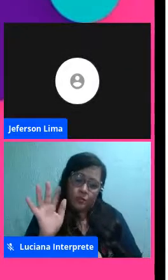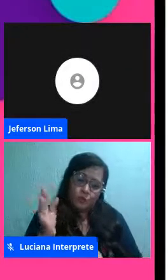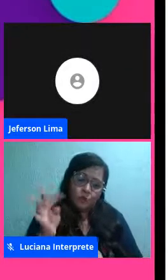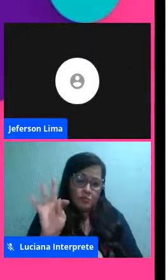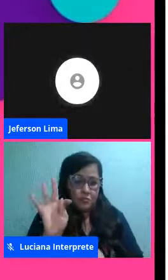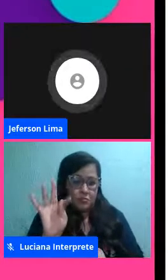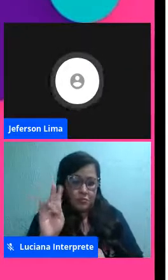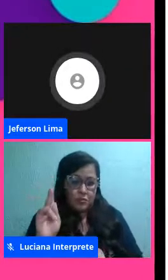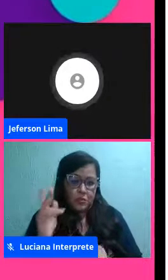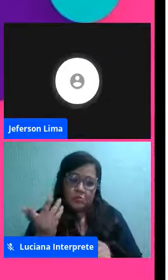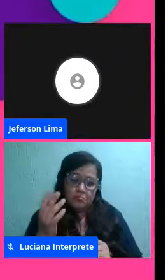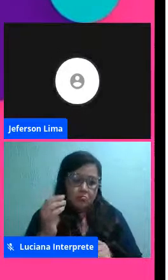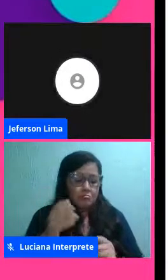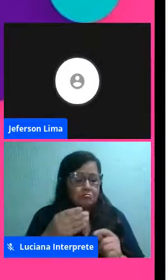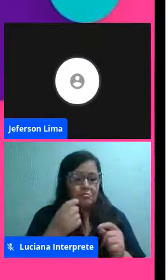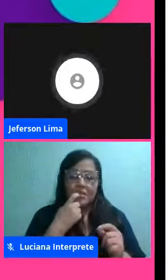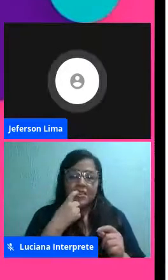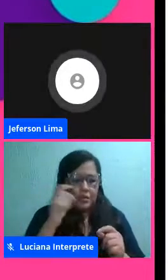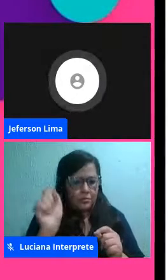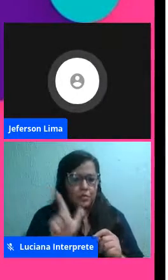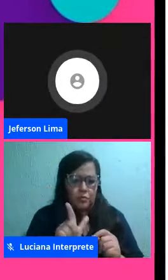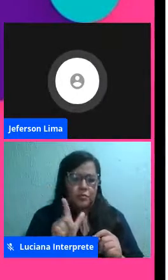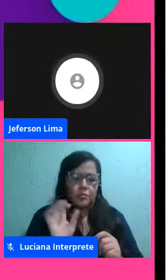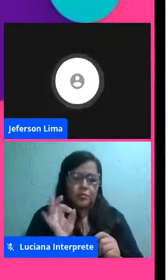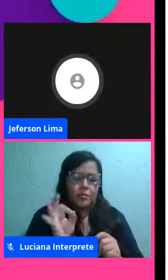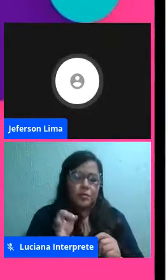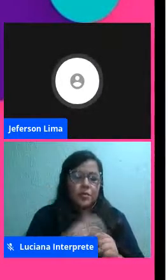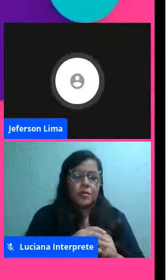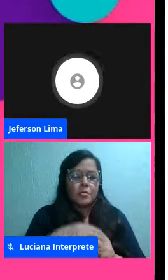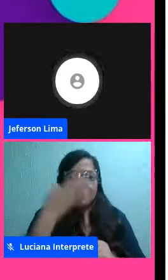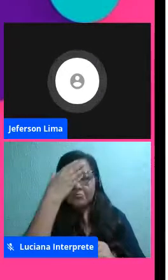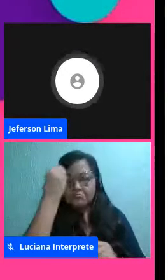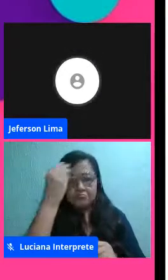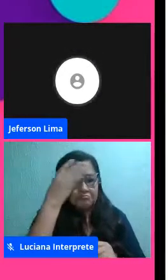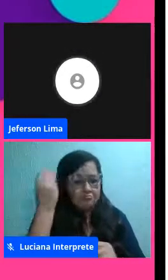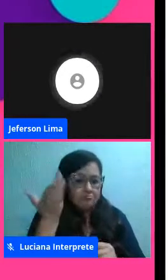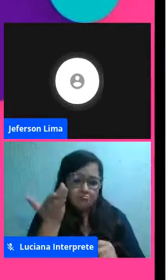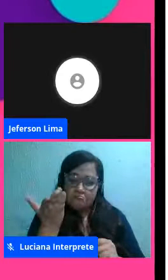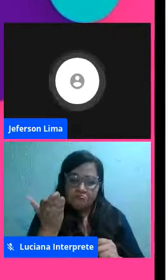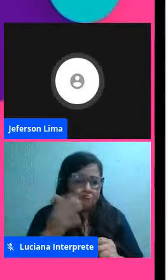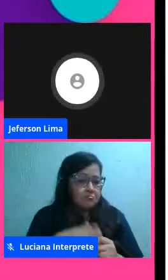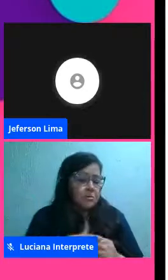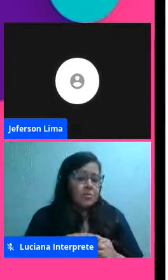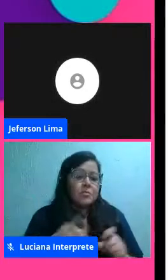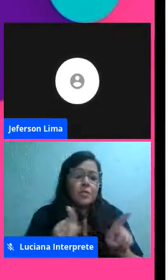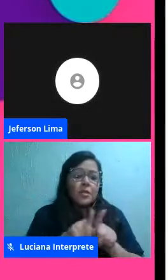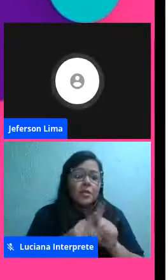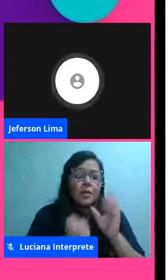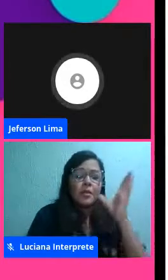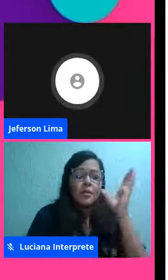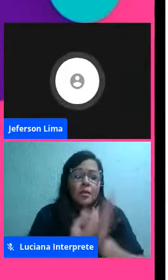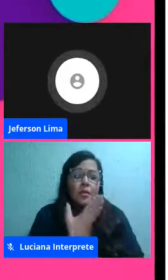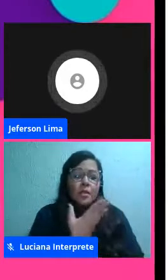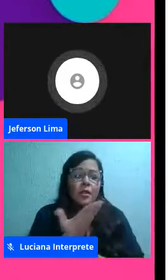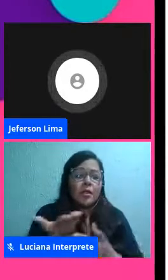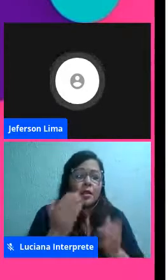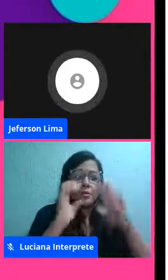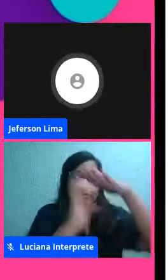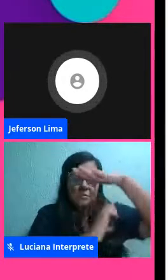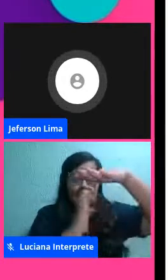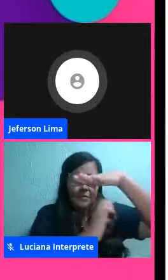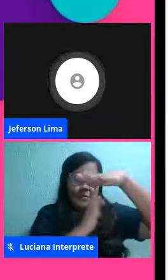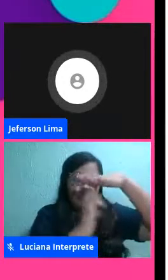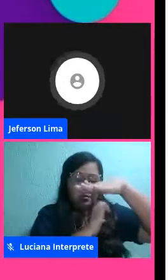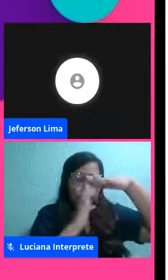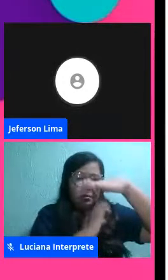que me falha a memória agora. Ele foi criado por uma empresa de nome específico, que é uma empresa chinesa, né? E essa aqui é a